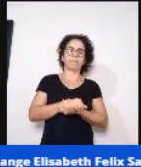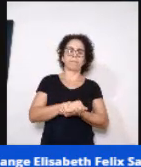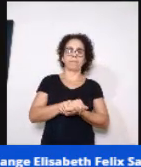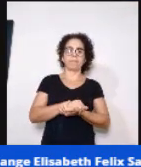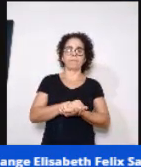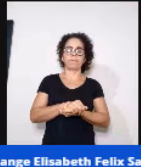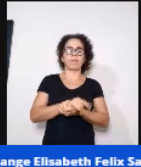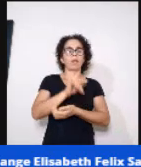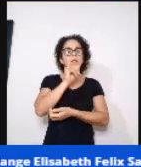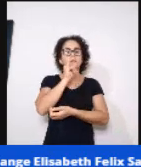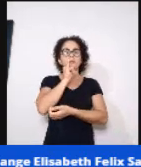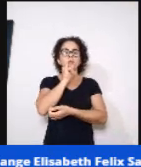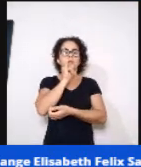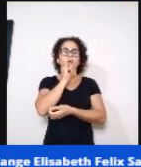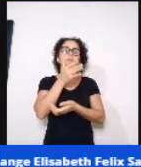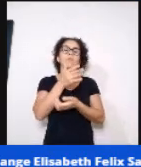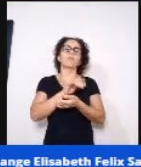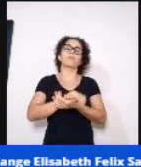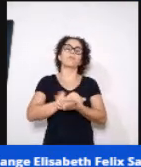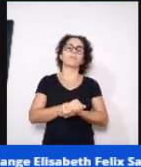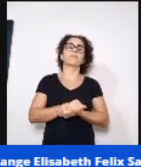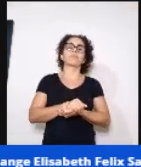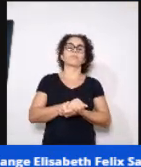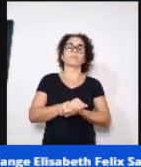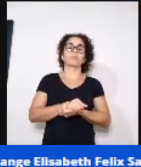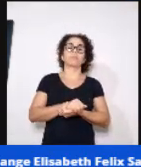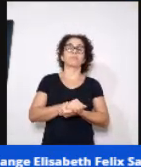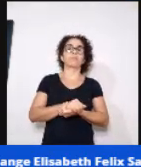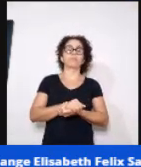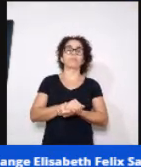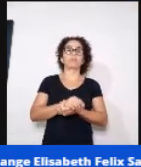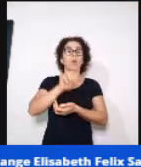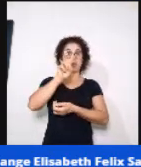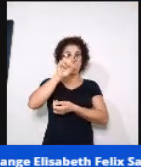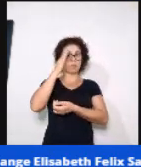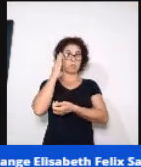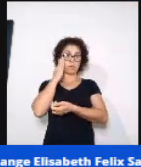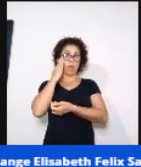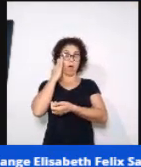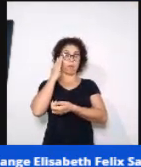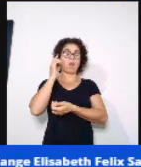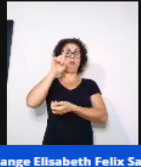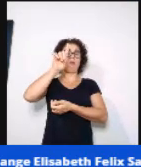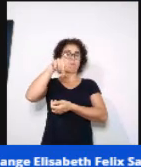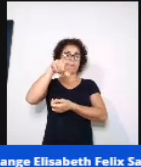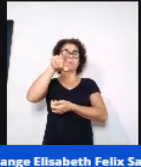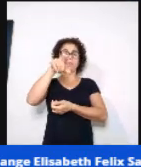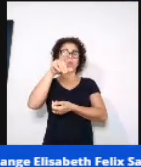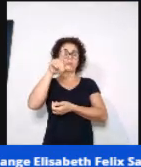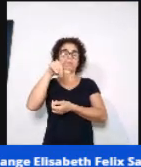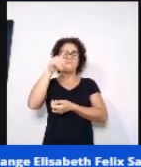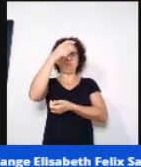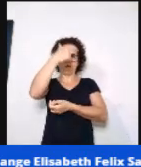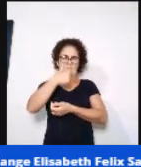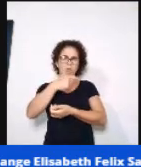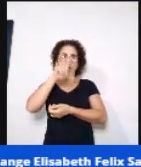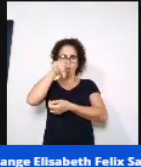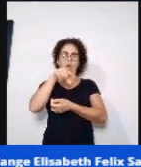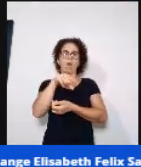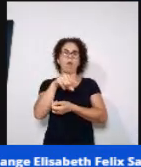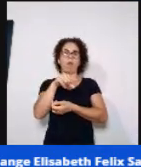Por exemplo, falei lá atrás com vocês, né? Você sabe quem você é. Você tem clareza sobre uma determinada situação.